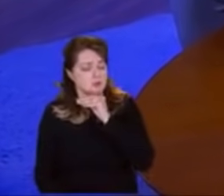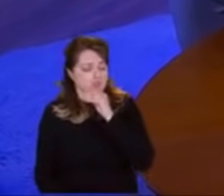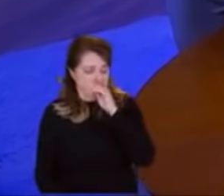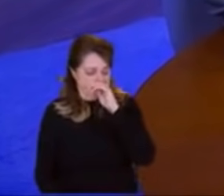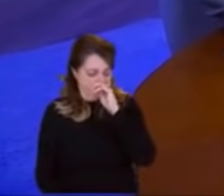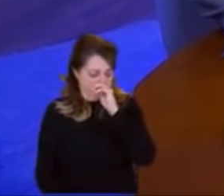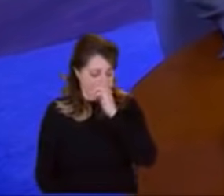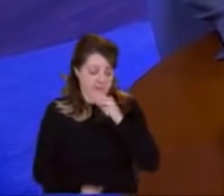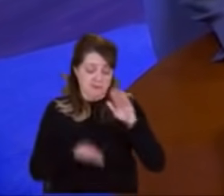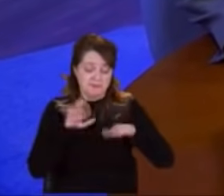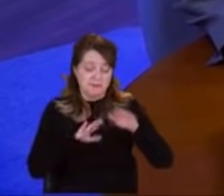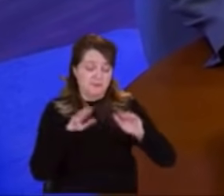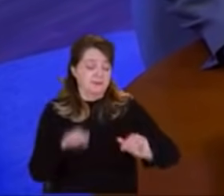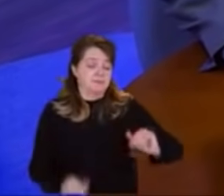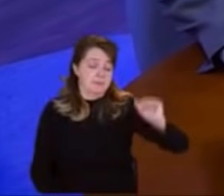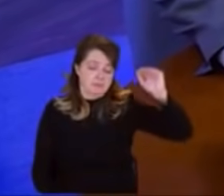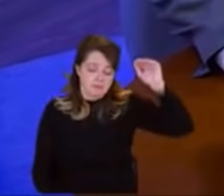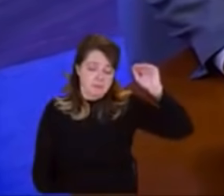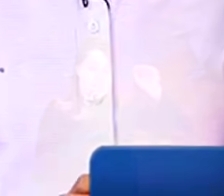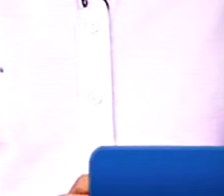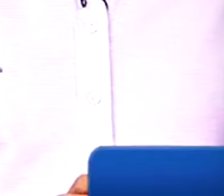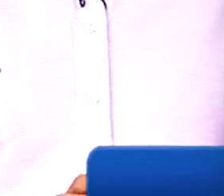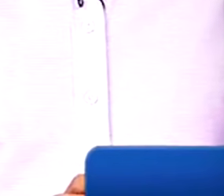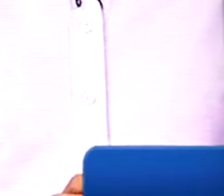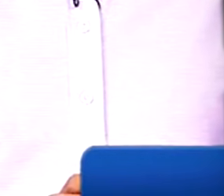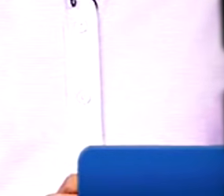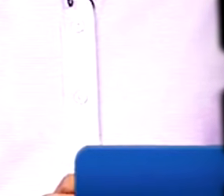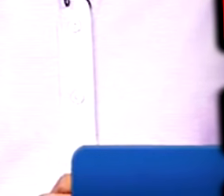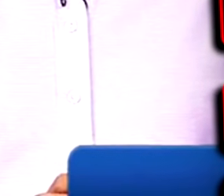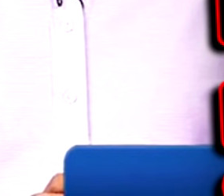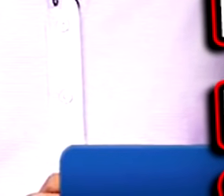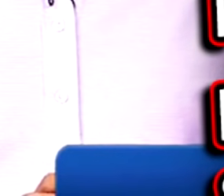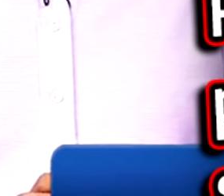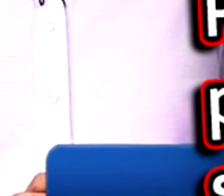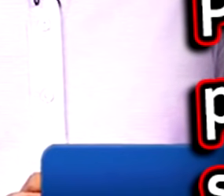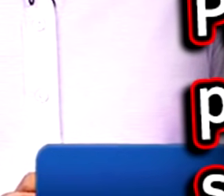tem nada a ver com esses problemas. E bom, pessoal,